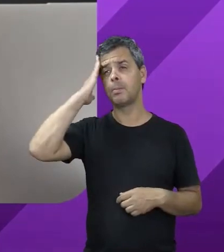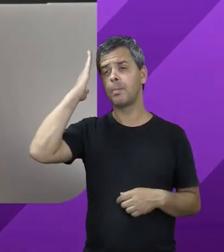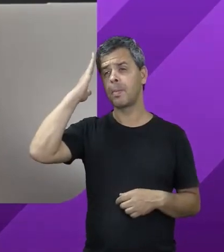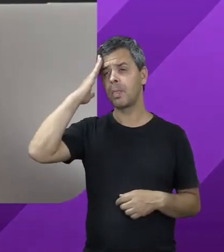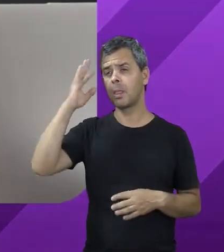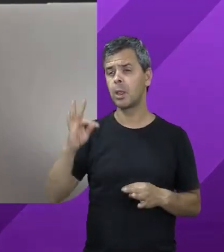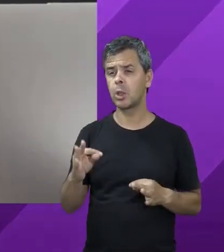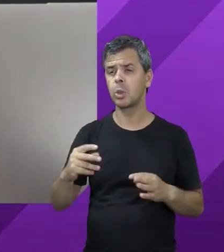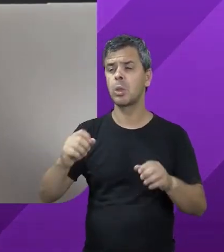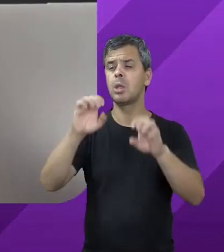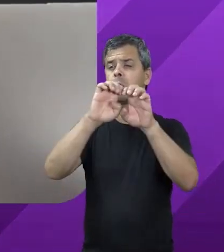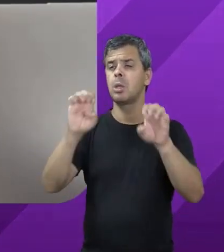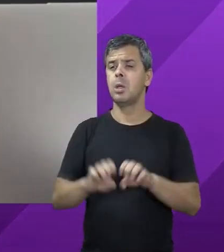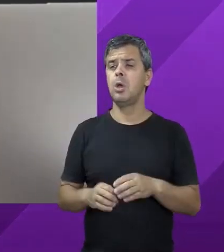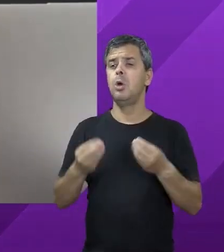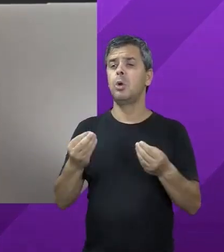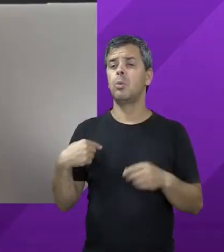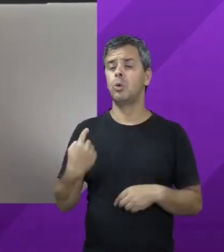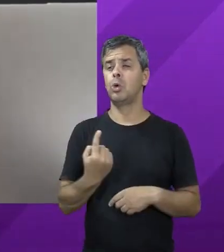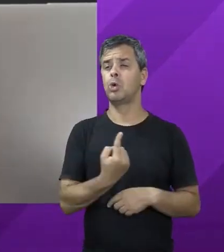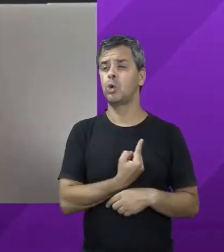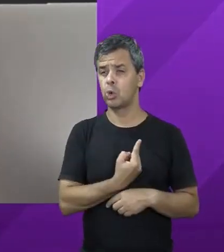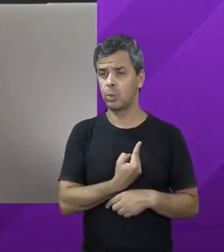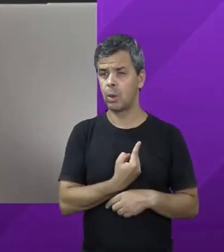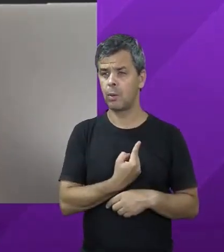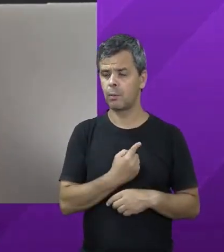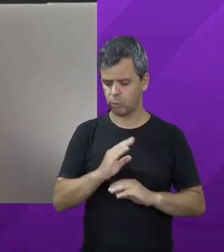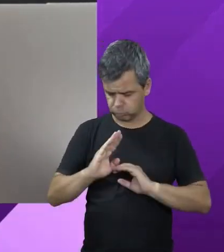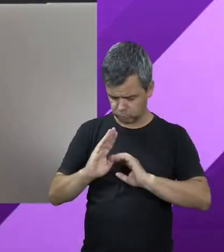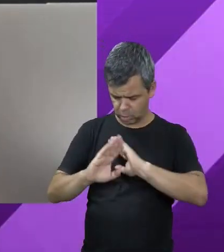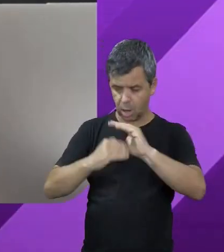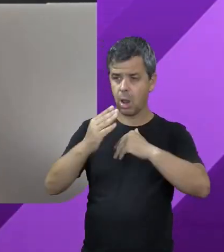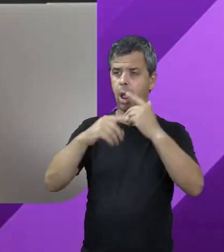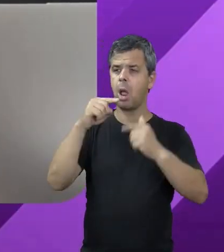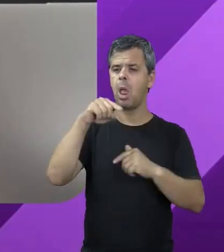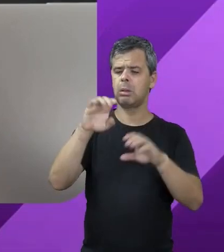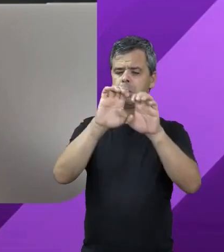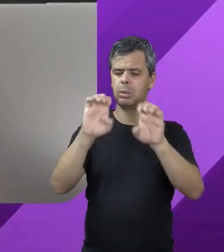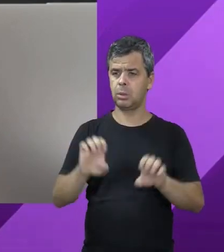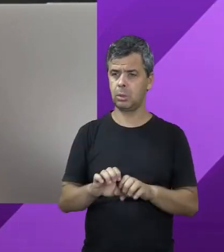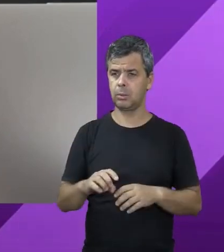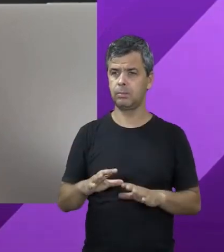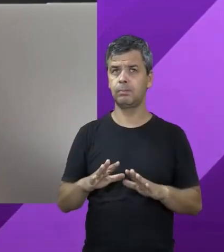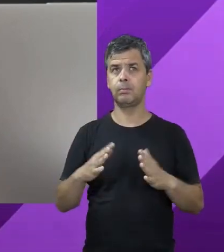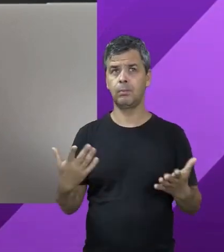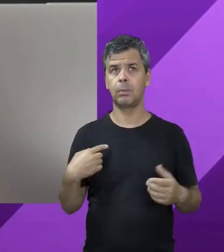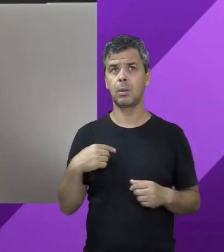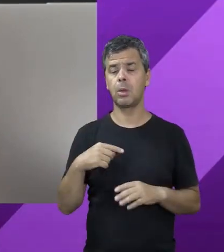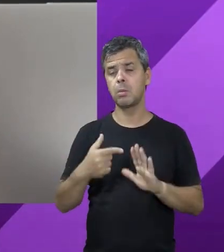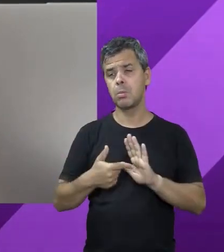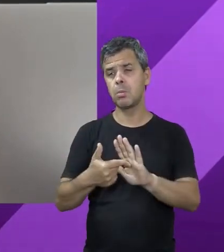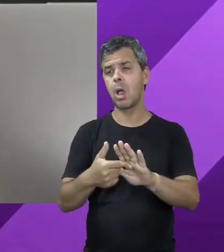né, toda essa estrutura para saber como é que nós vamos superar essa estrutura. E aí posso citar